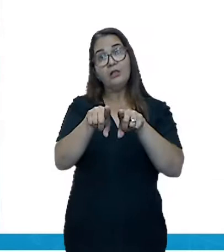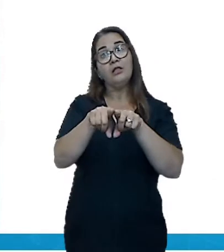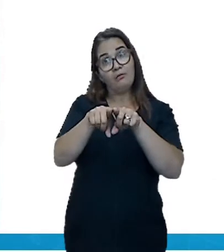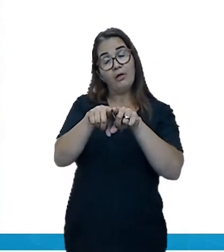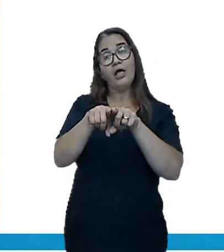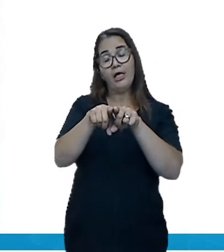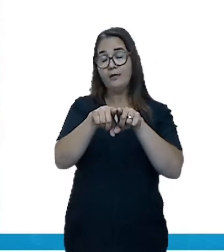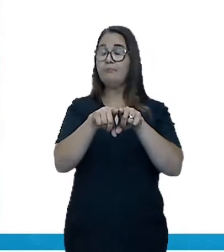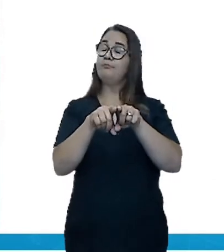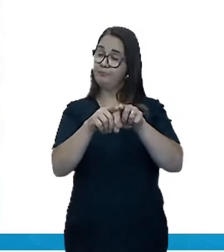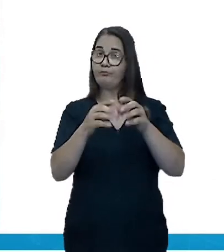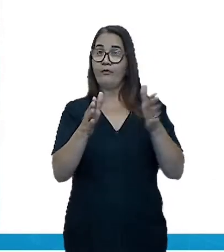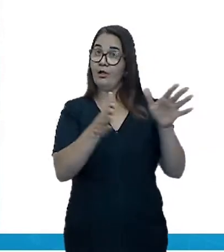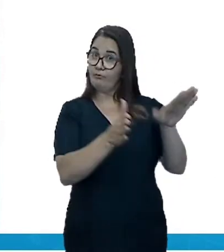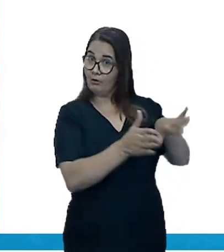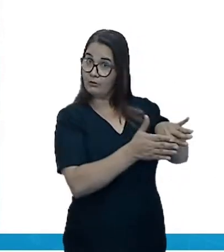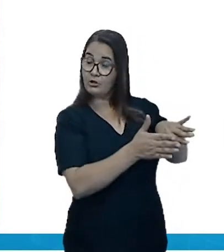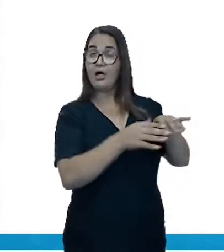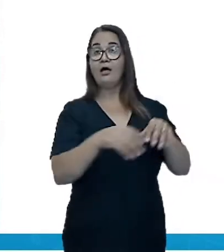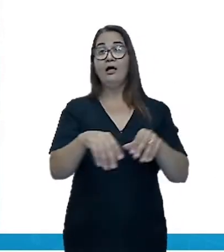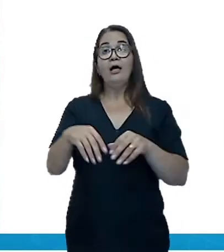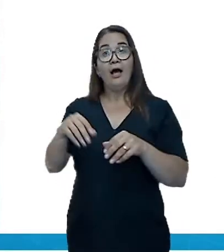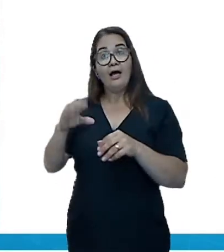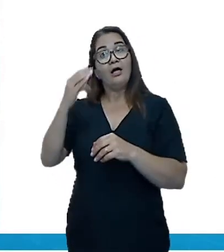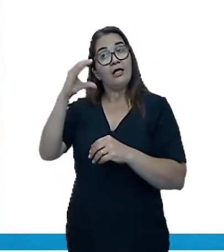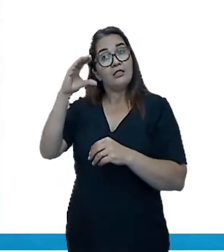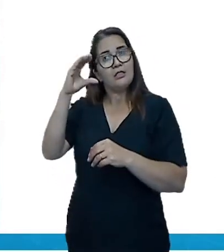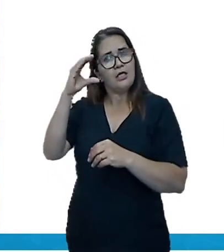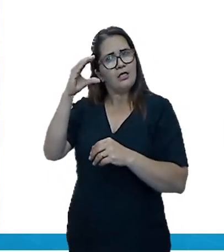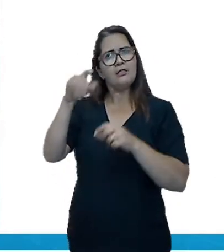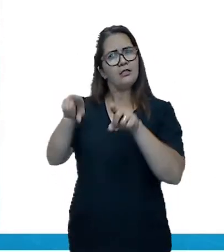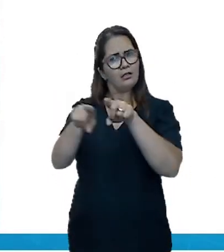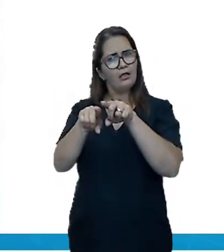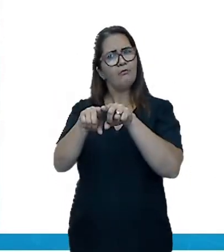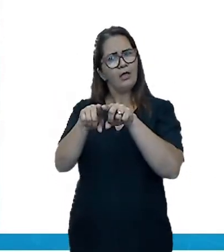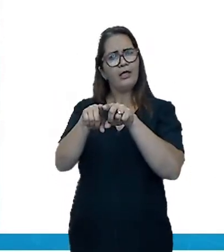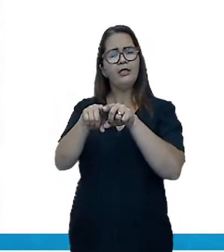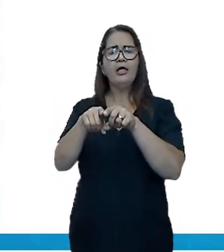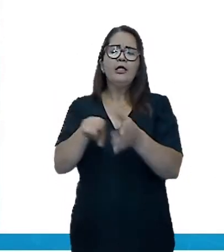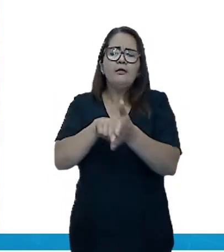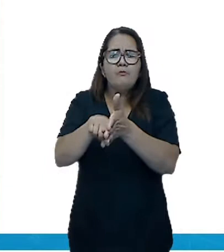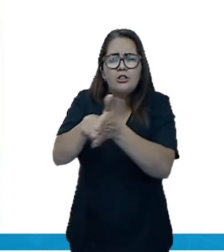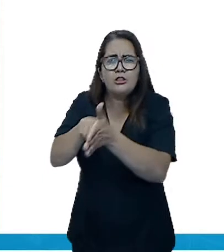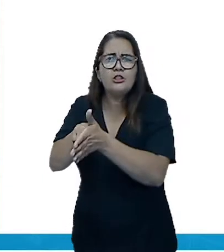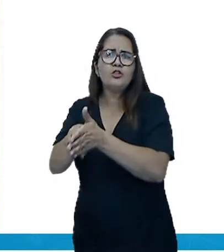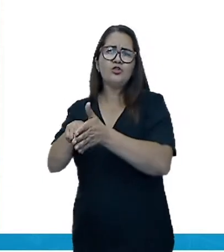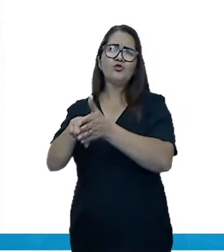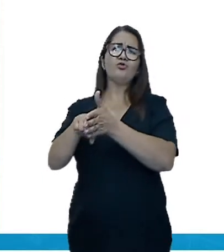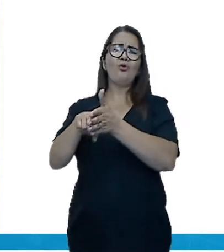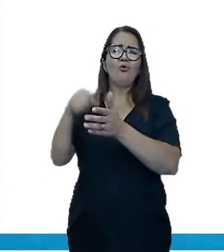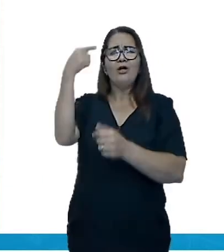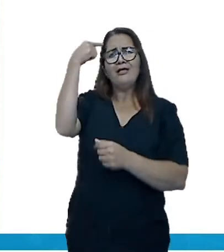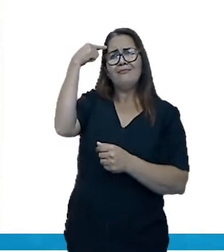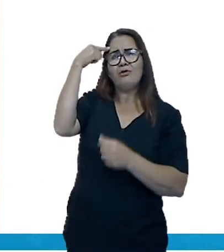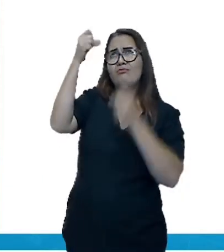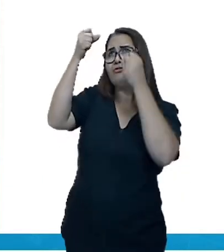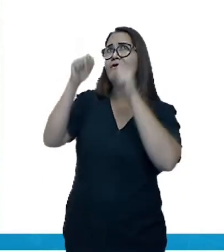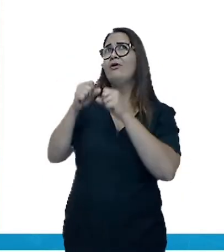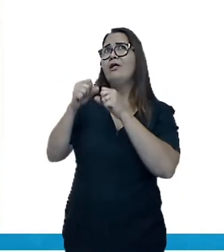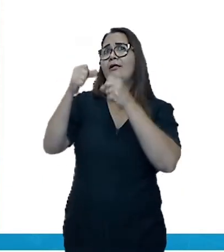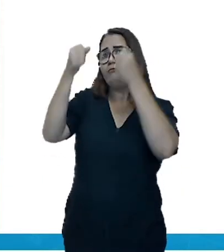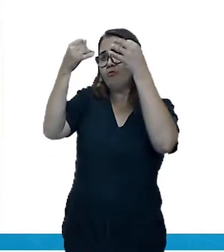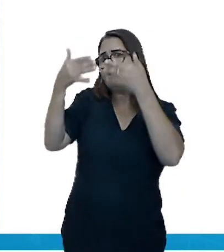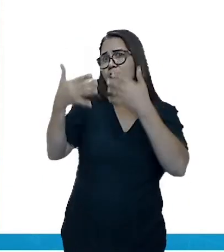científica, que tenta explicar a origem dos seres humanos. E isso motivou intensas pesquisas